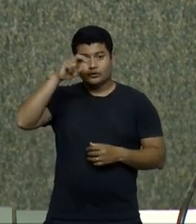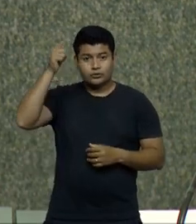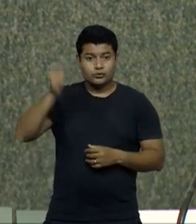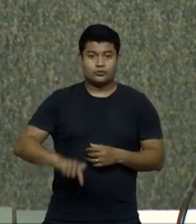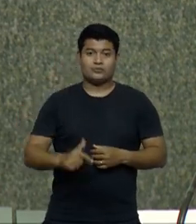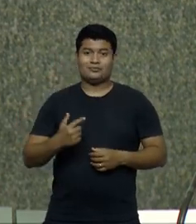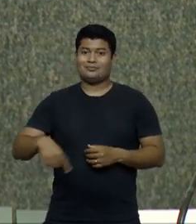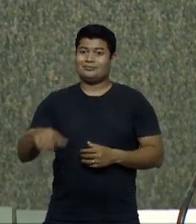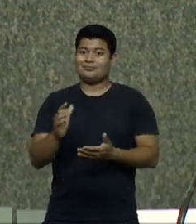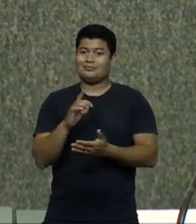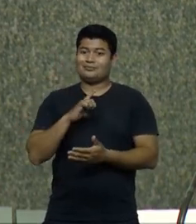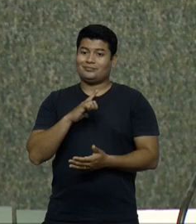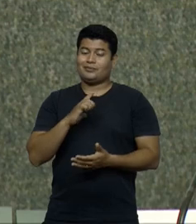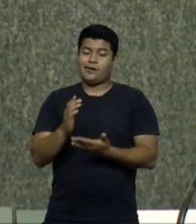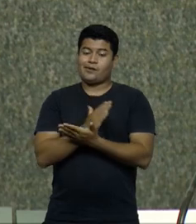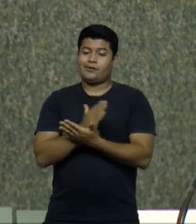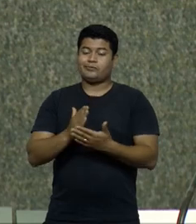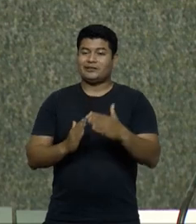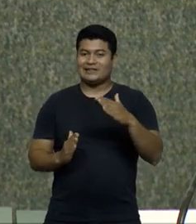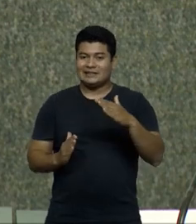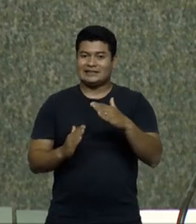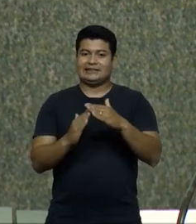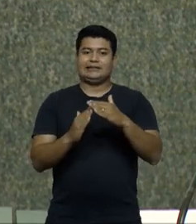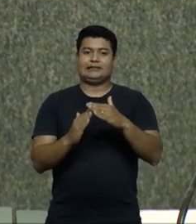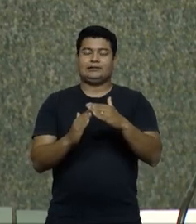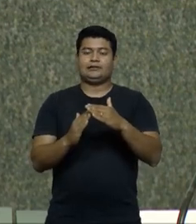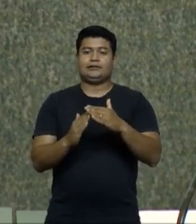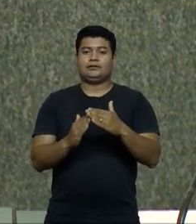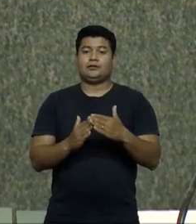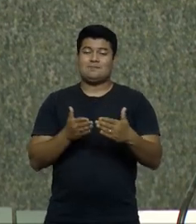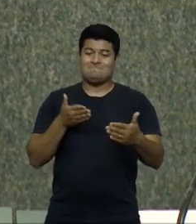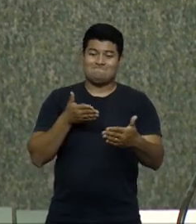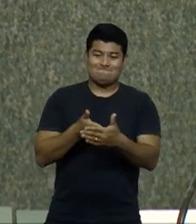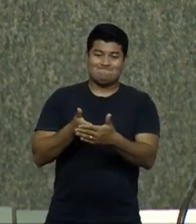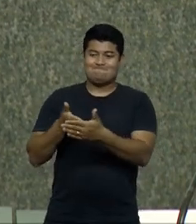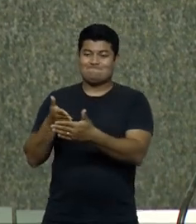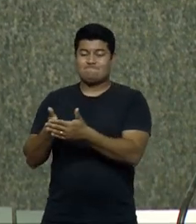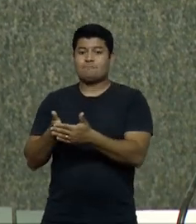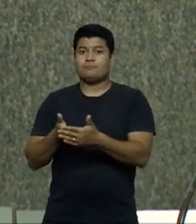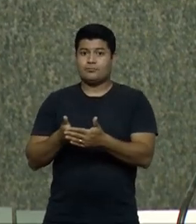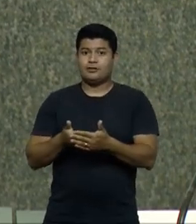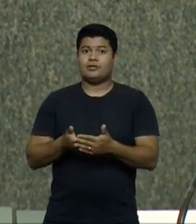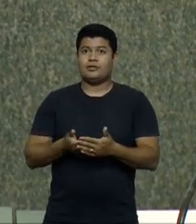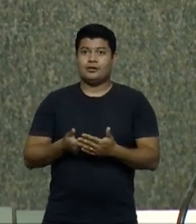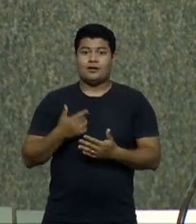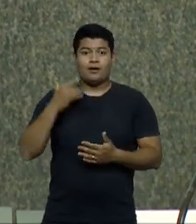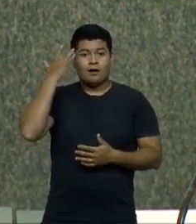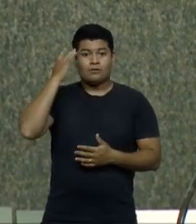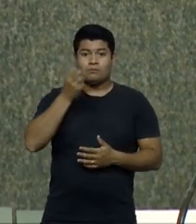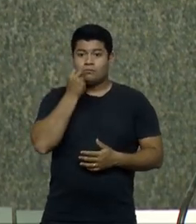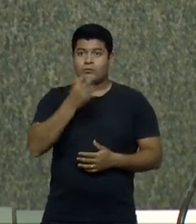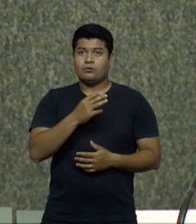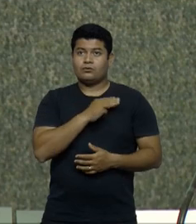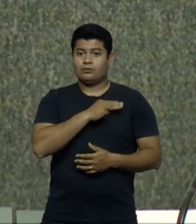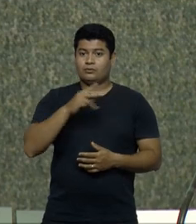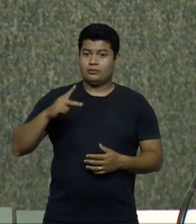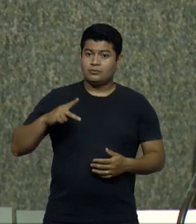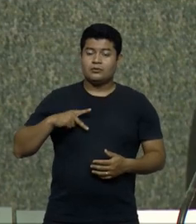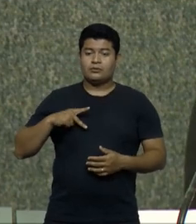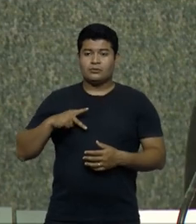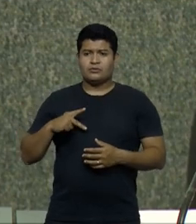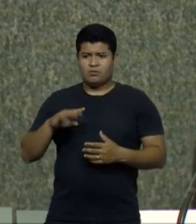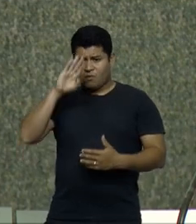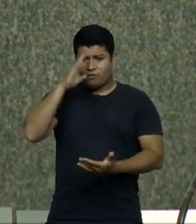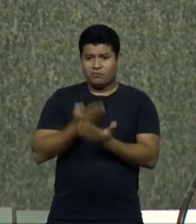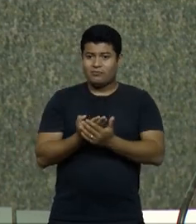limitações né porque eu e até acho bom que as pessoas confiem acredita que no ministério público Que bom que as pessoas acreditam